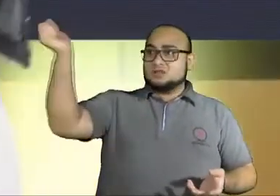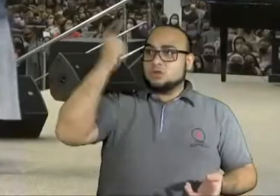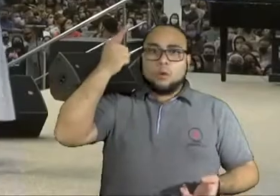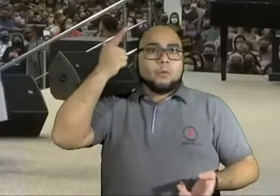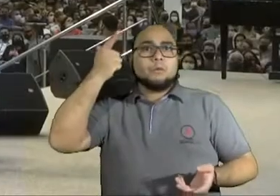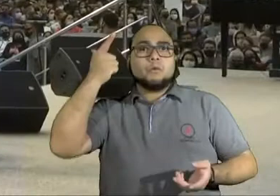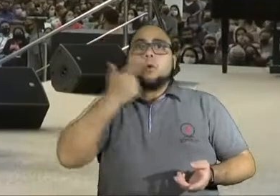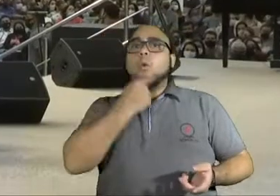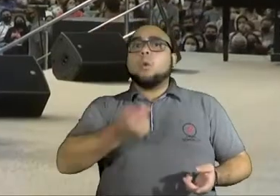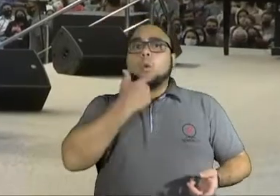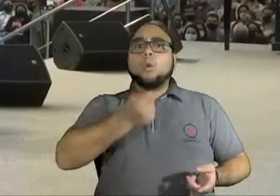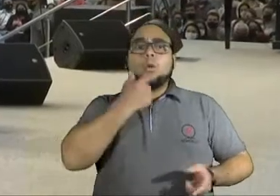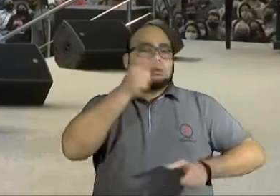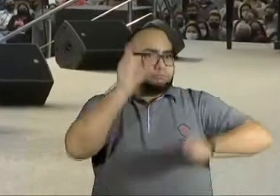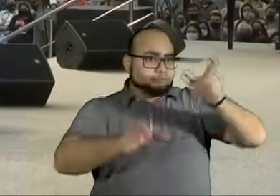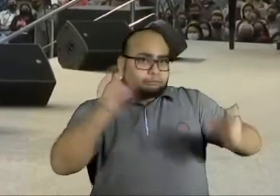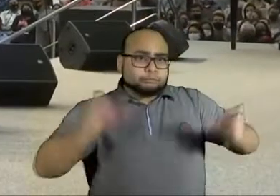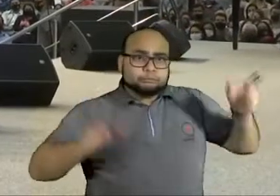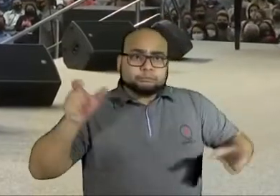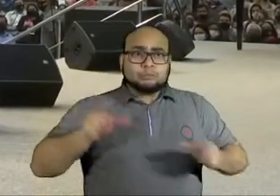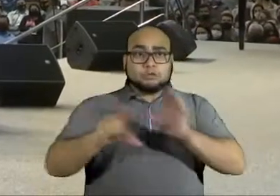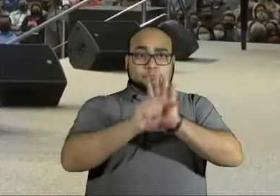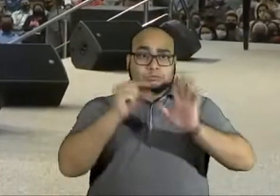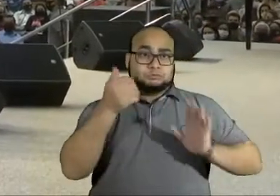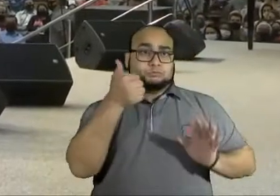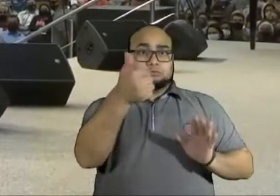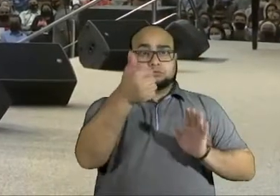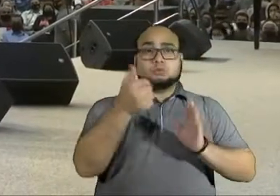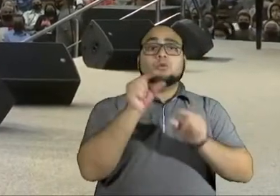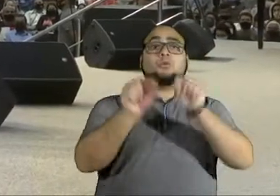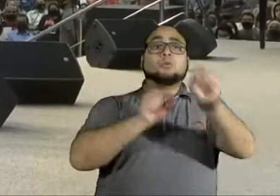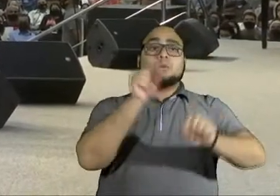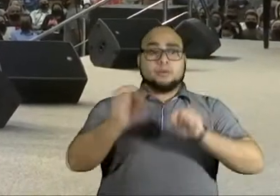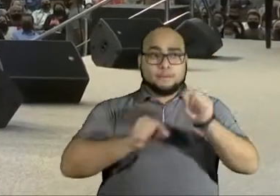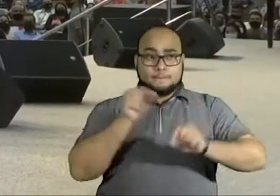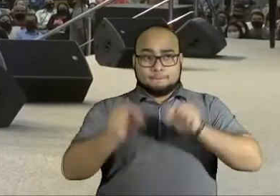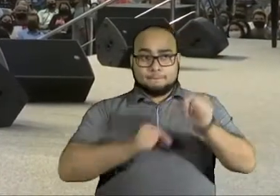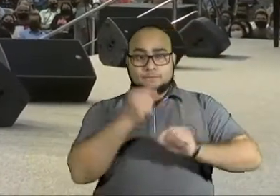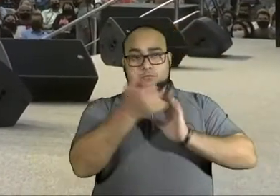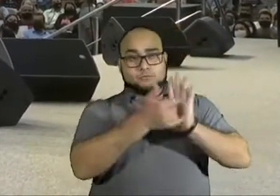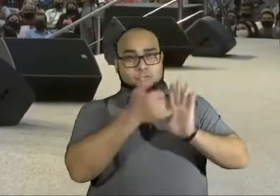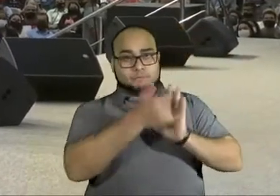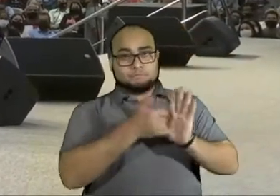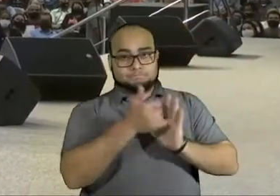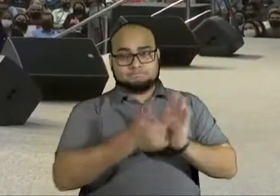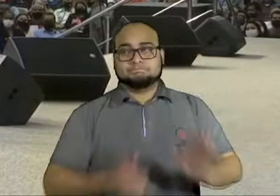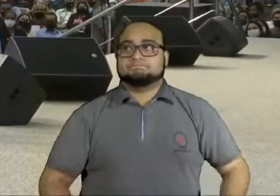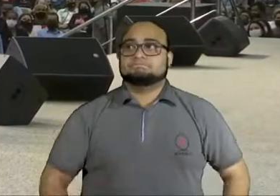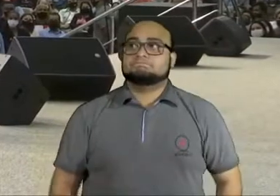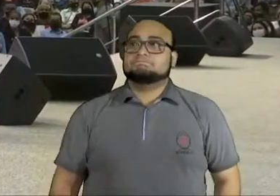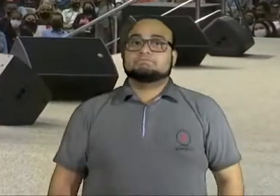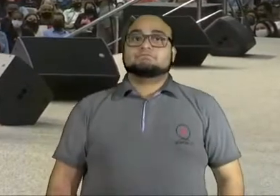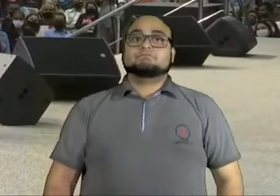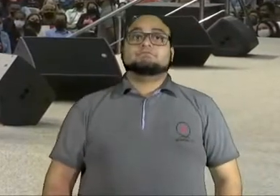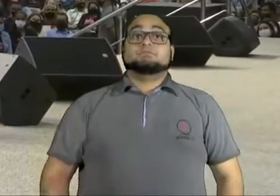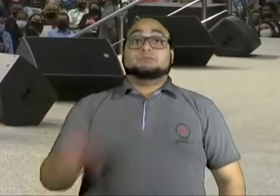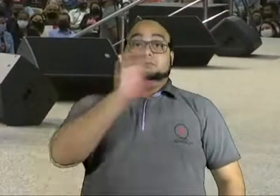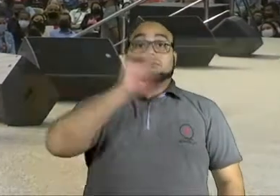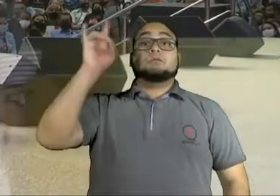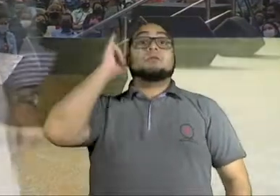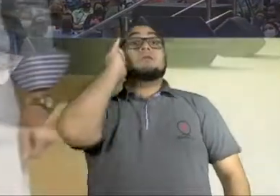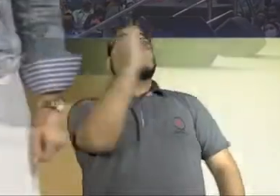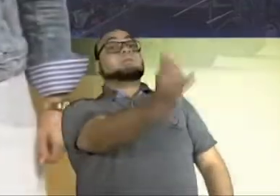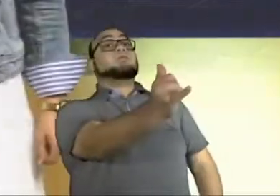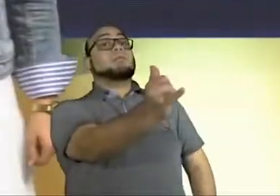isso, Gênesis 1, aí ele diz assim, e disse Deus, haja